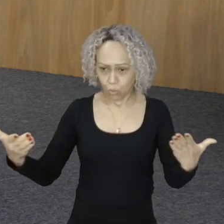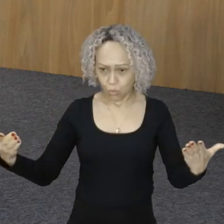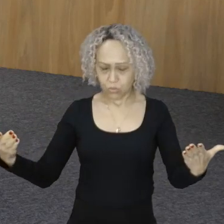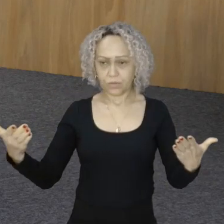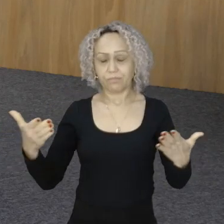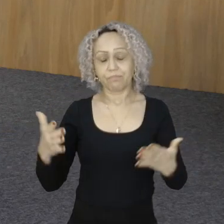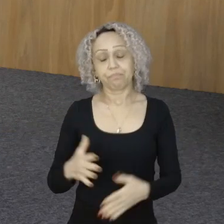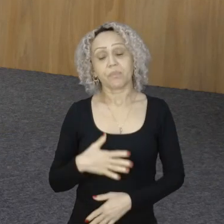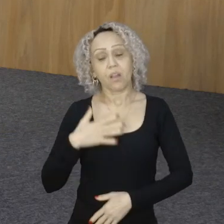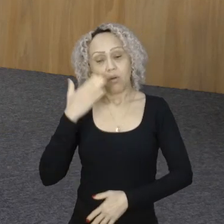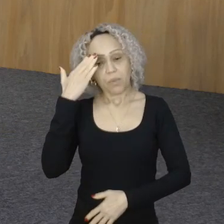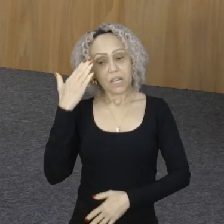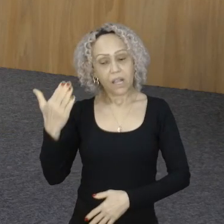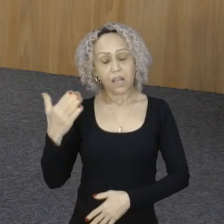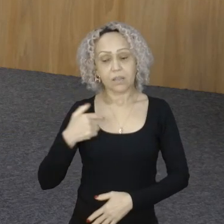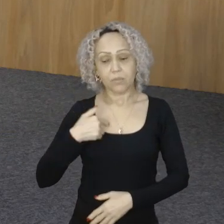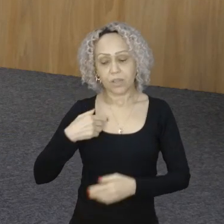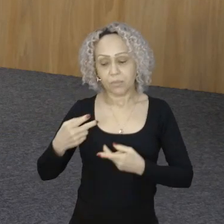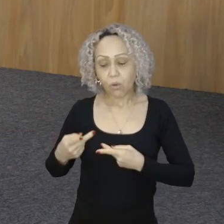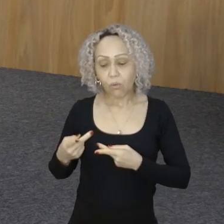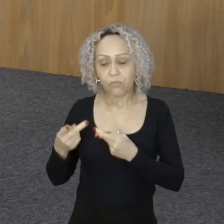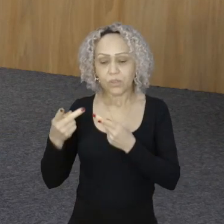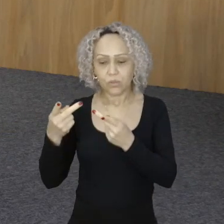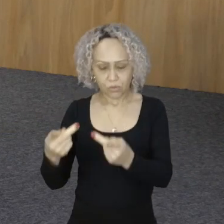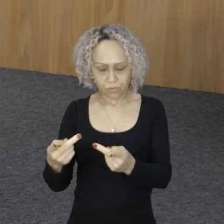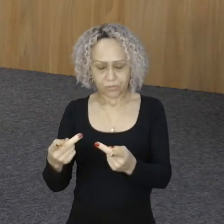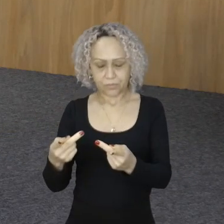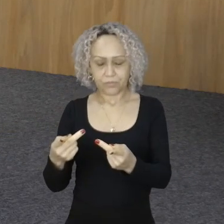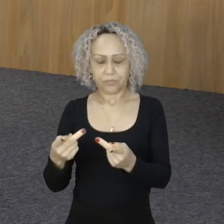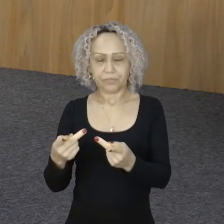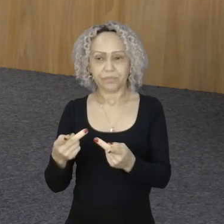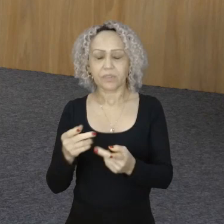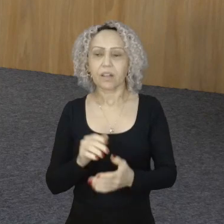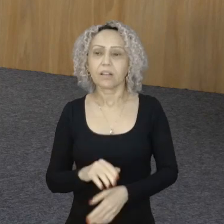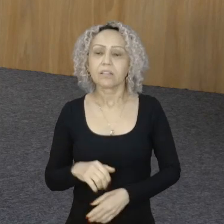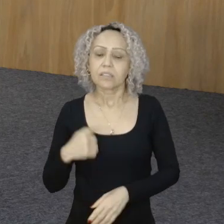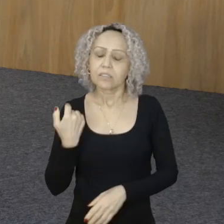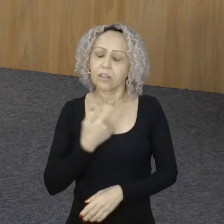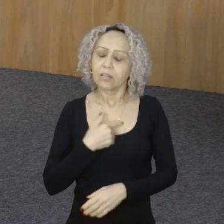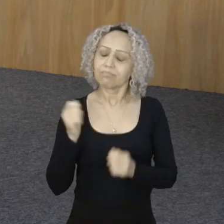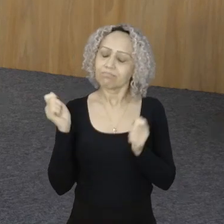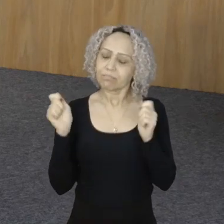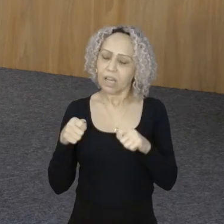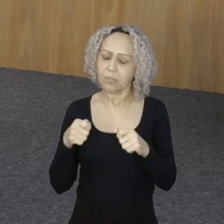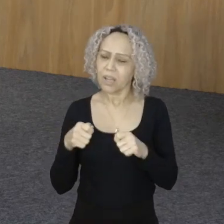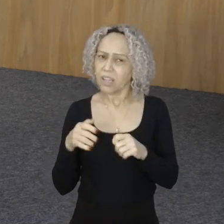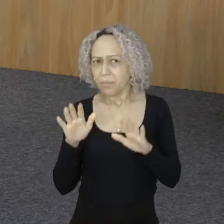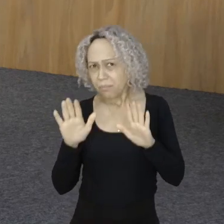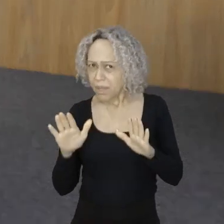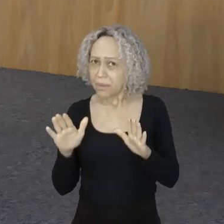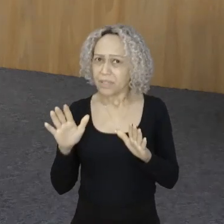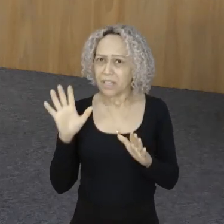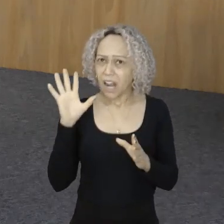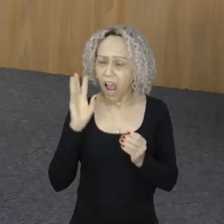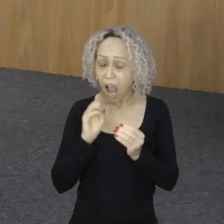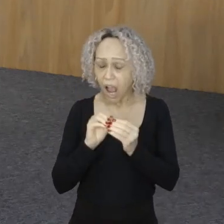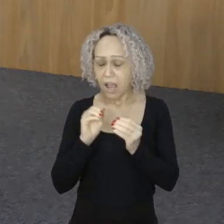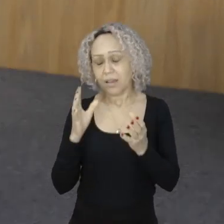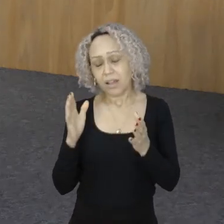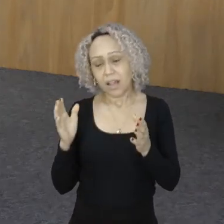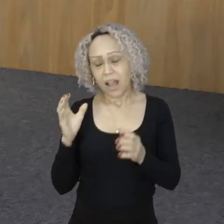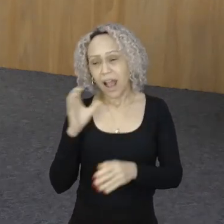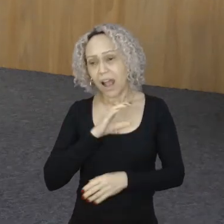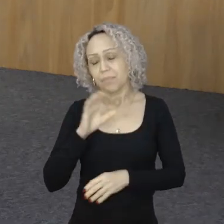pelo convite para que a gente possa rapidamente aqui passar para todos e todas como é